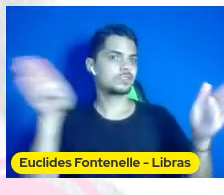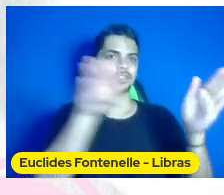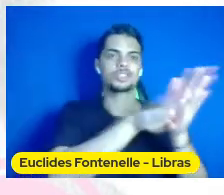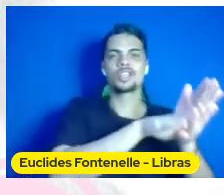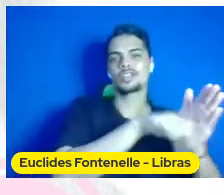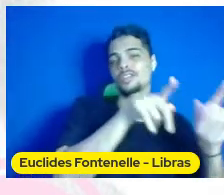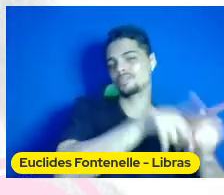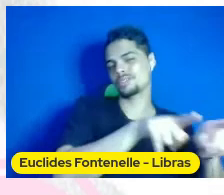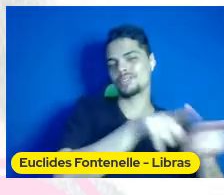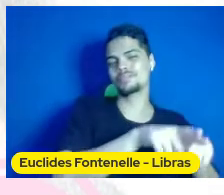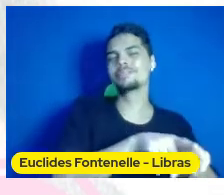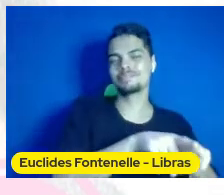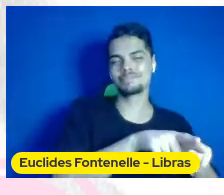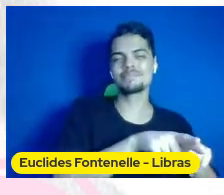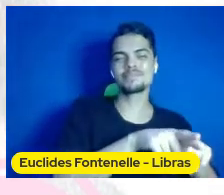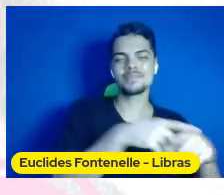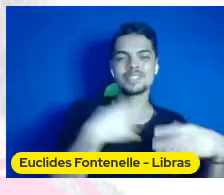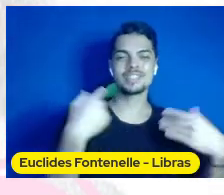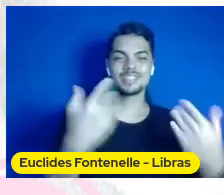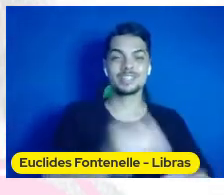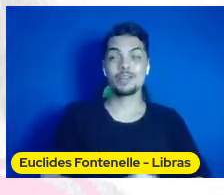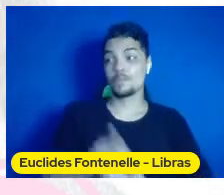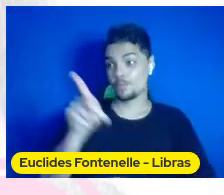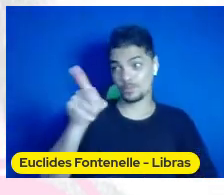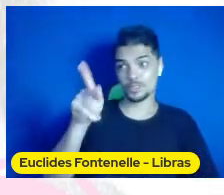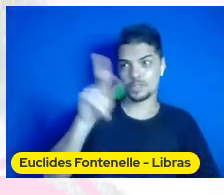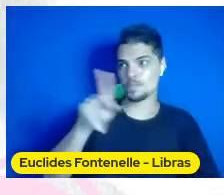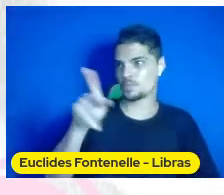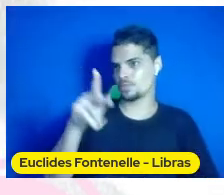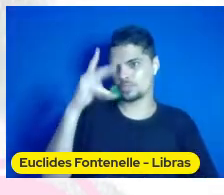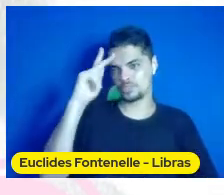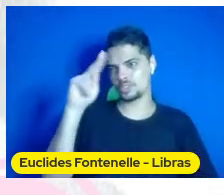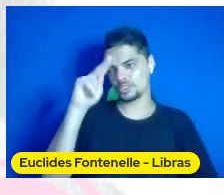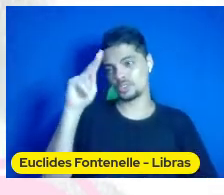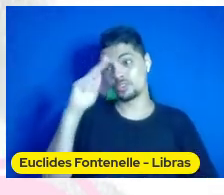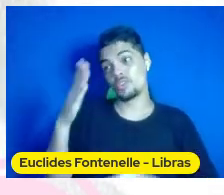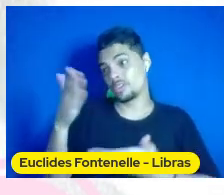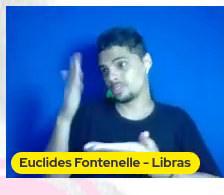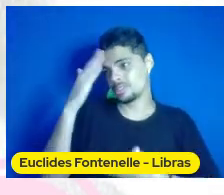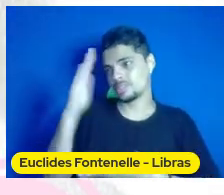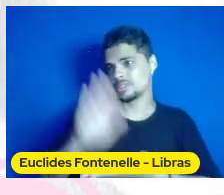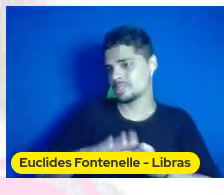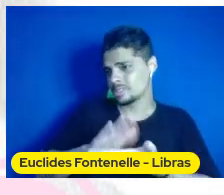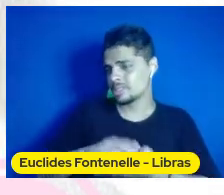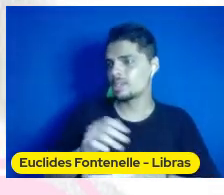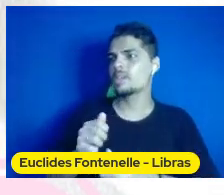Não quer dizer, como você é professor de história, não é ver que foi daquela forma.